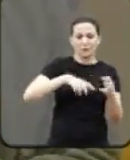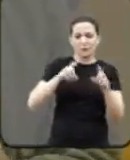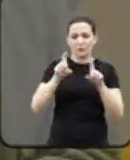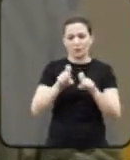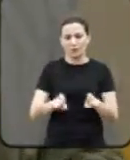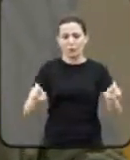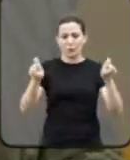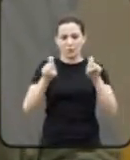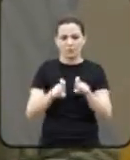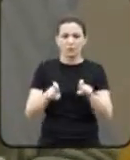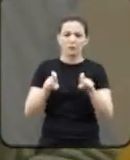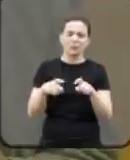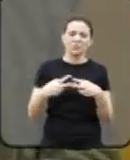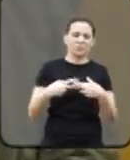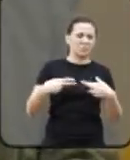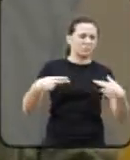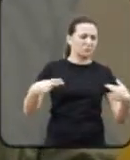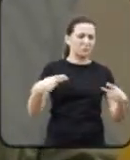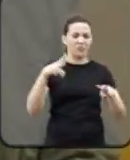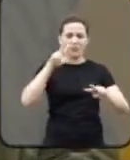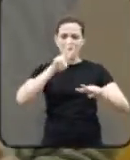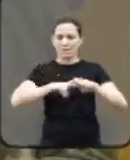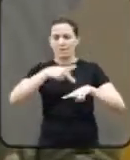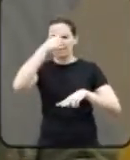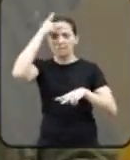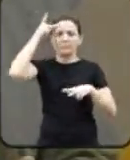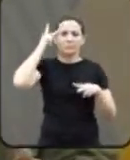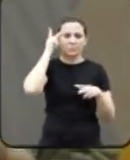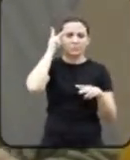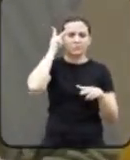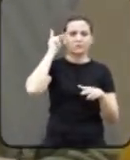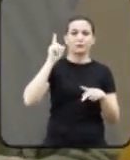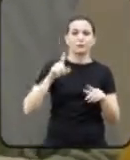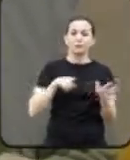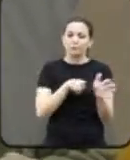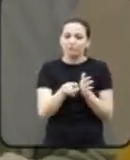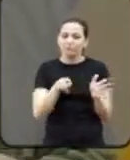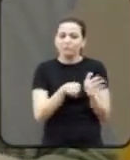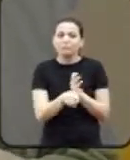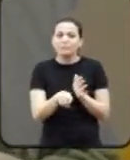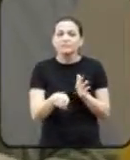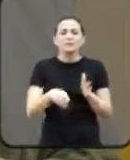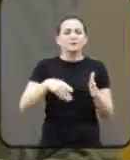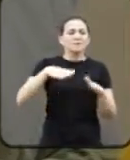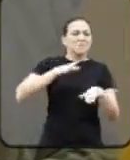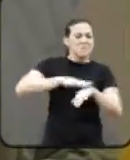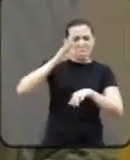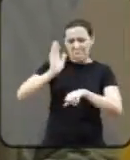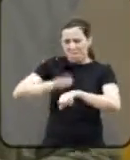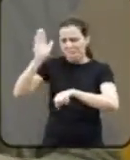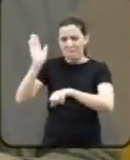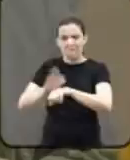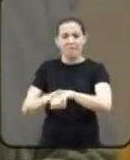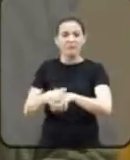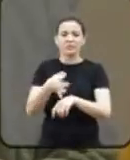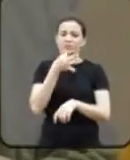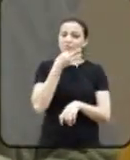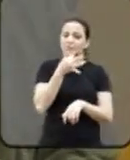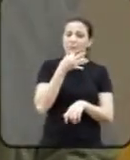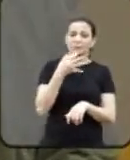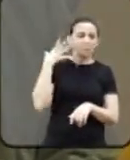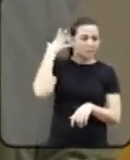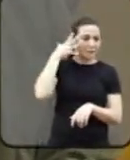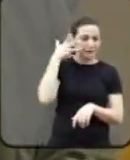documentação, computadores, enfim, prenderam pessoas, e estão aí investigando e vão investigar muito mais ainda,